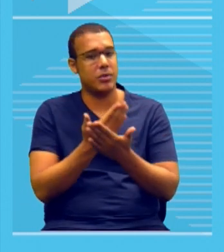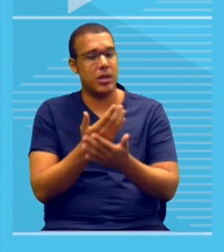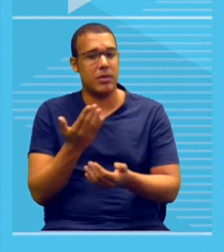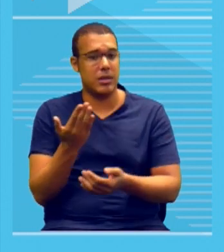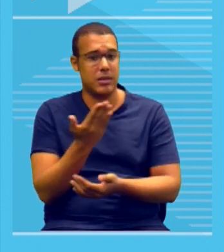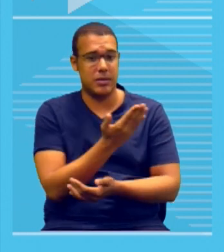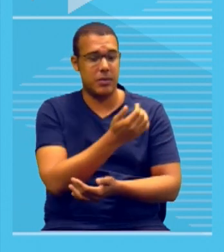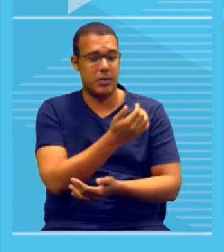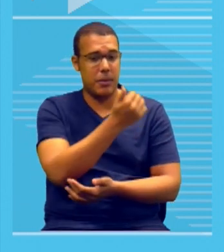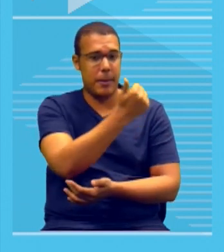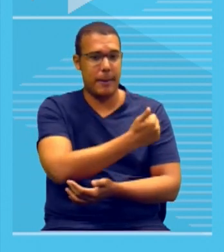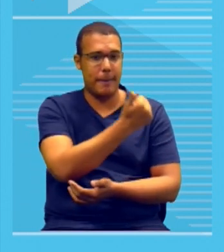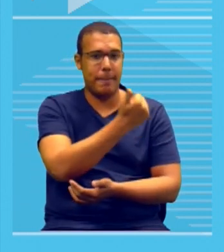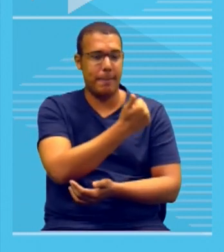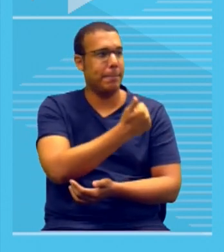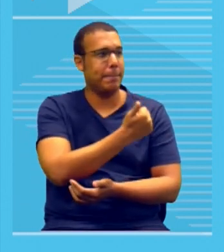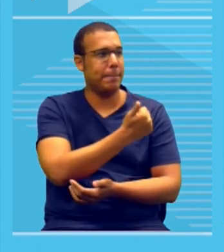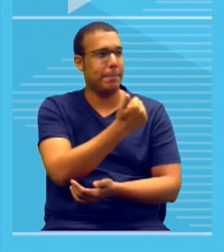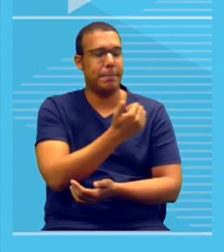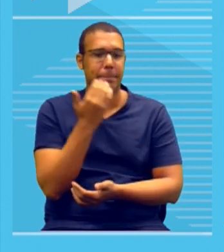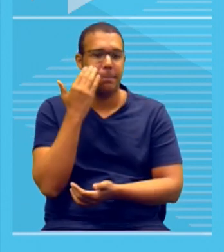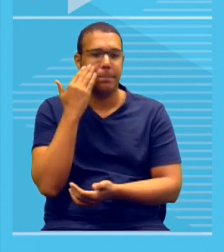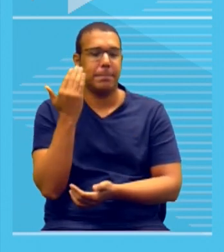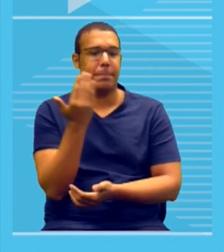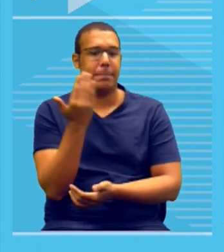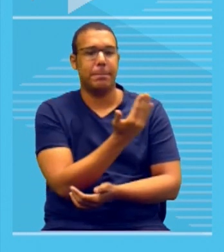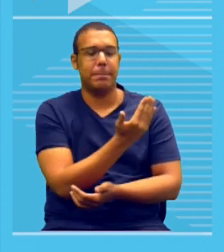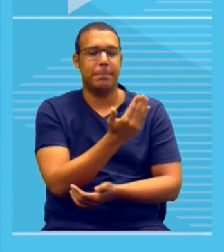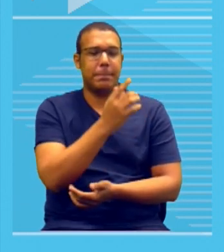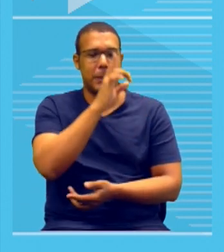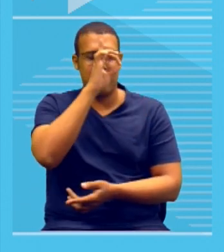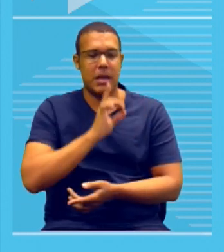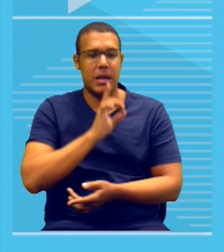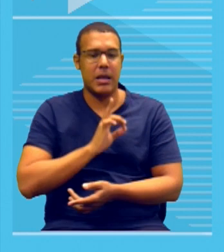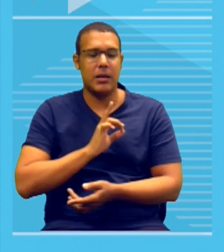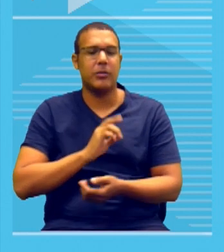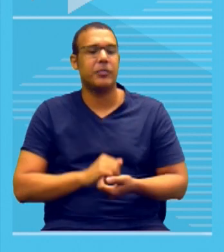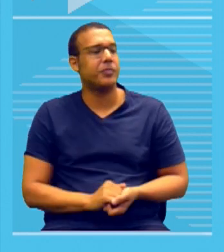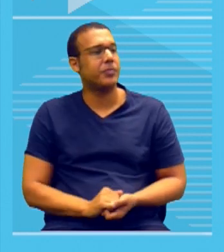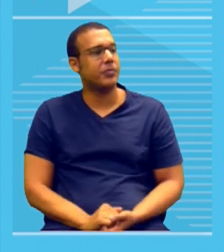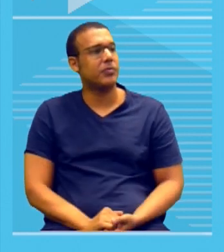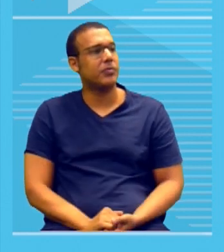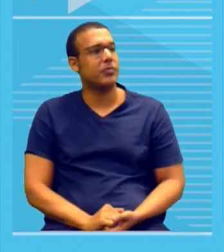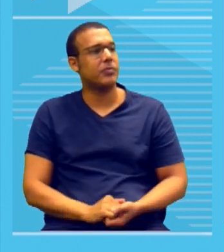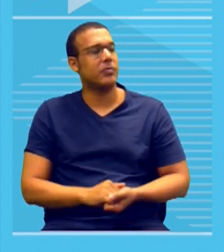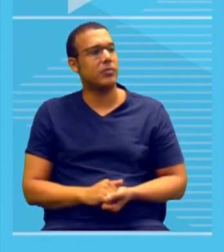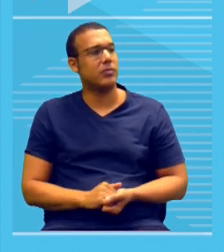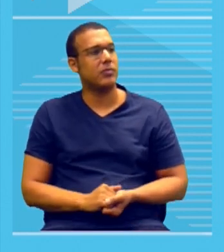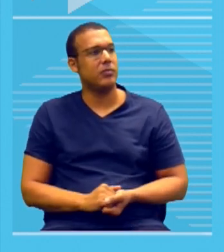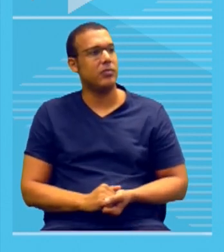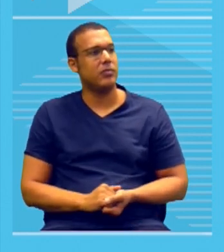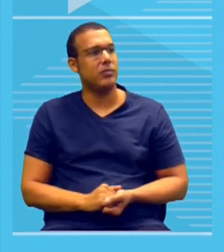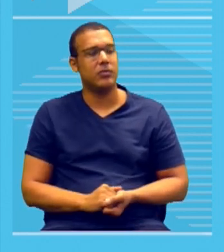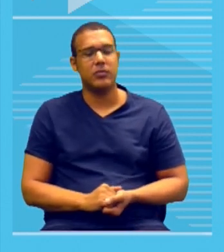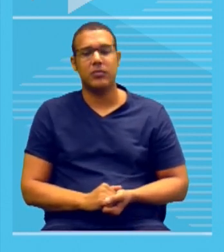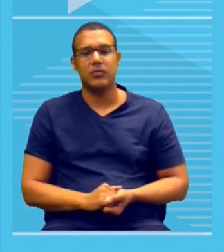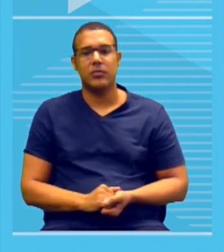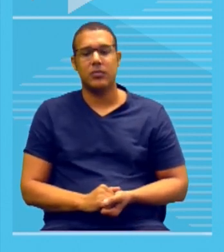daqui eu estou destacando na cor amarela esses pronomes